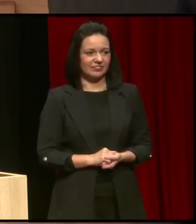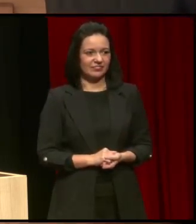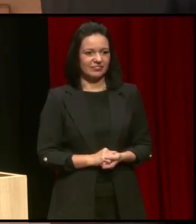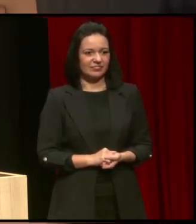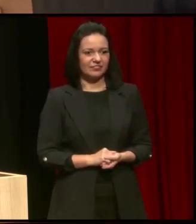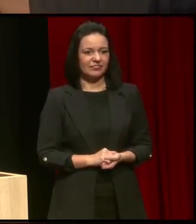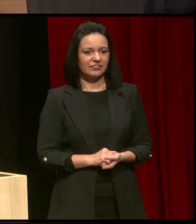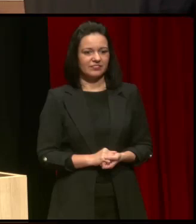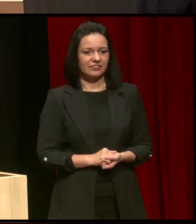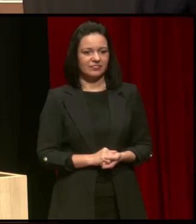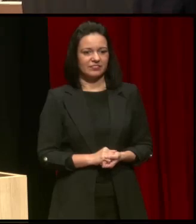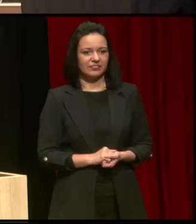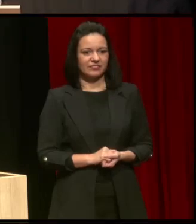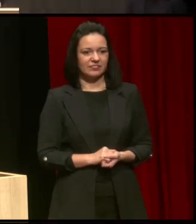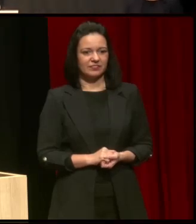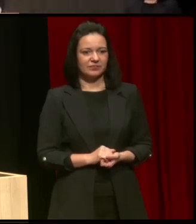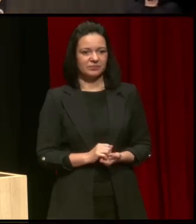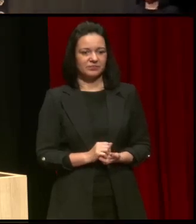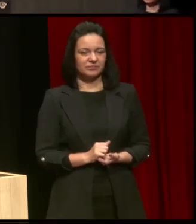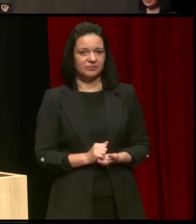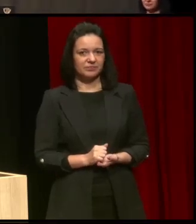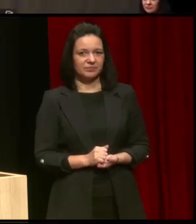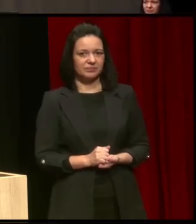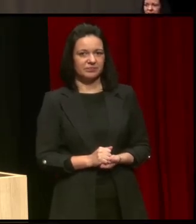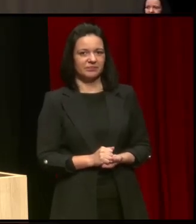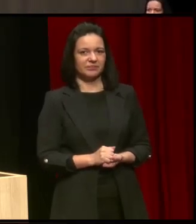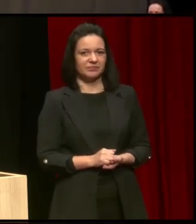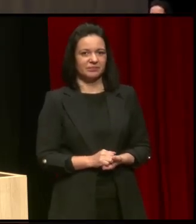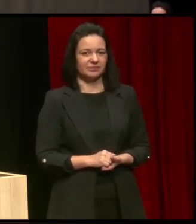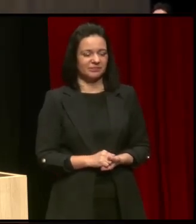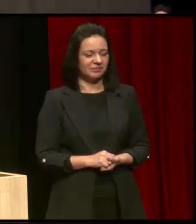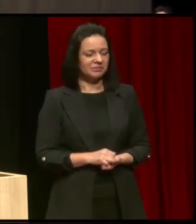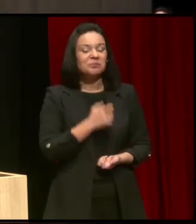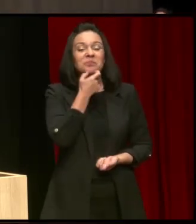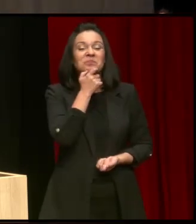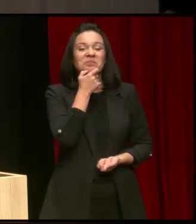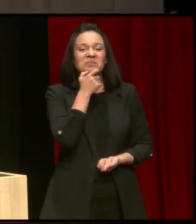O green, I know, but... To the left, to the esquerdo.